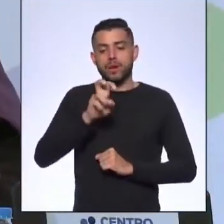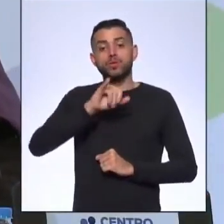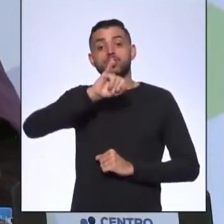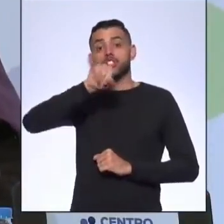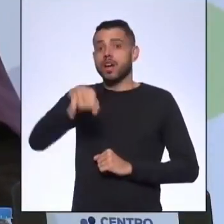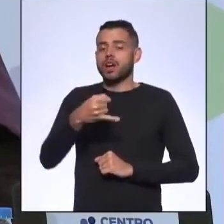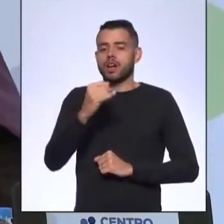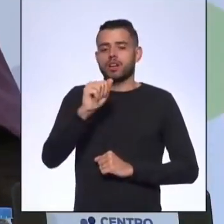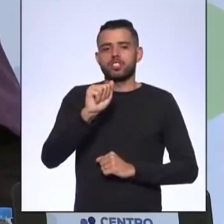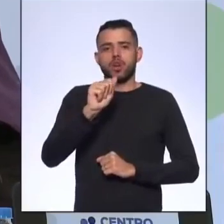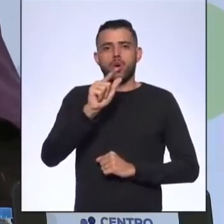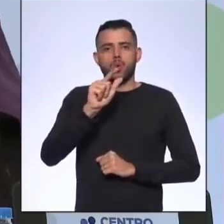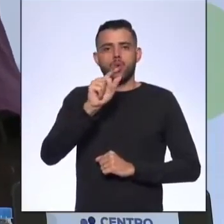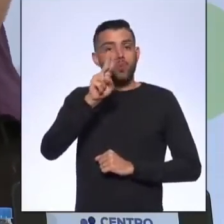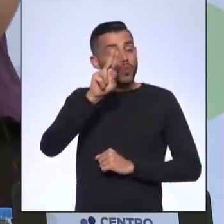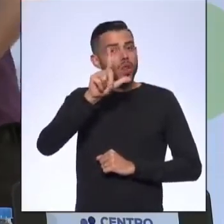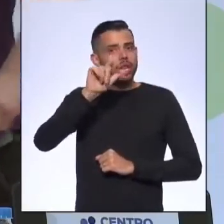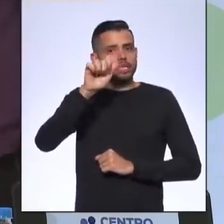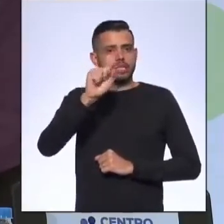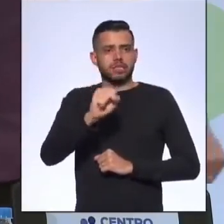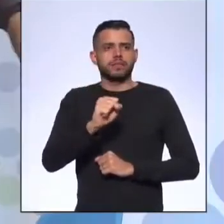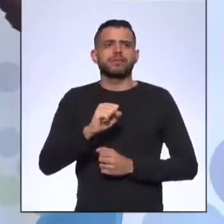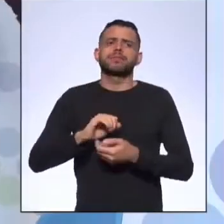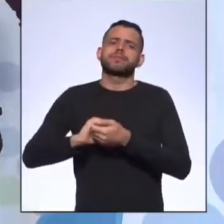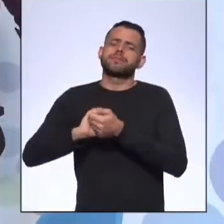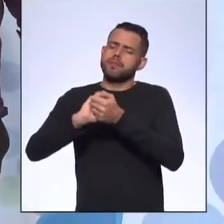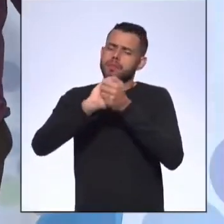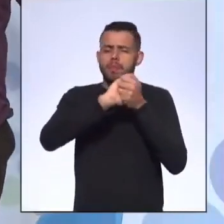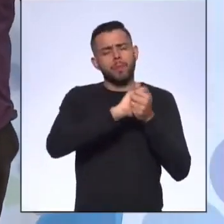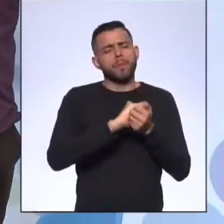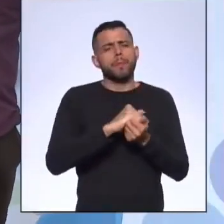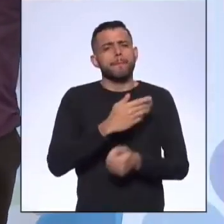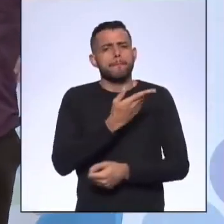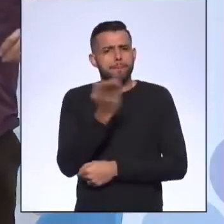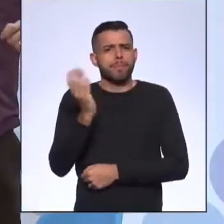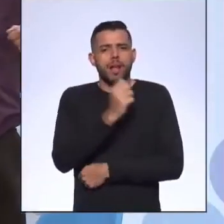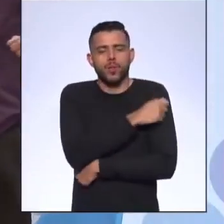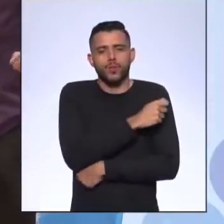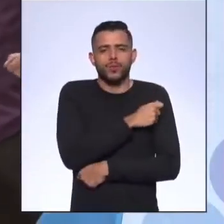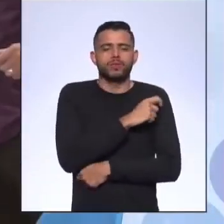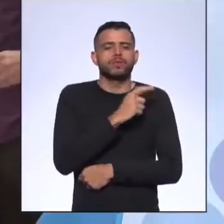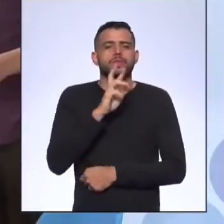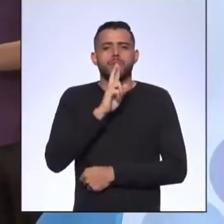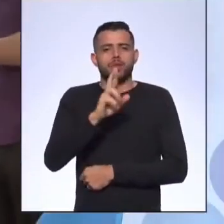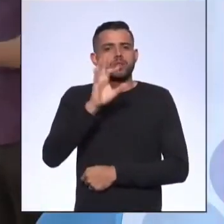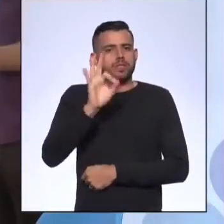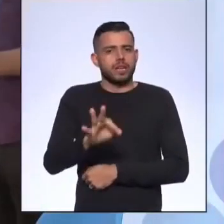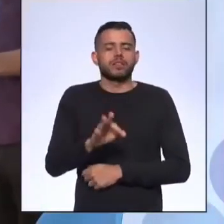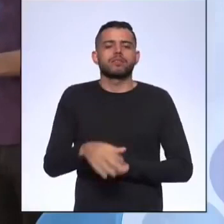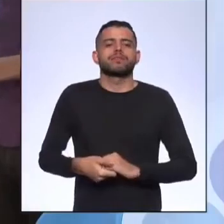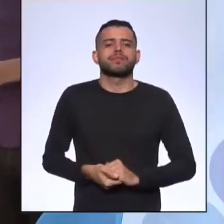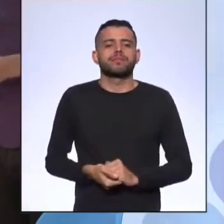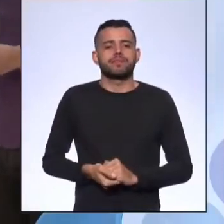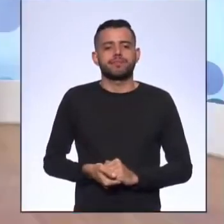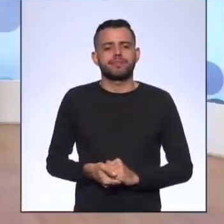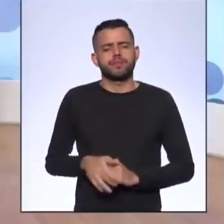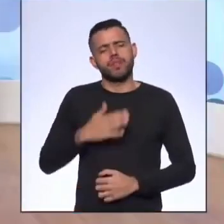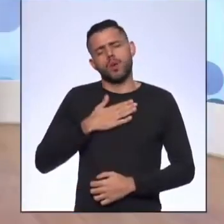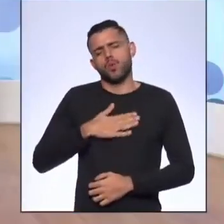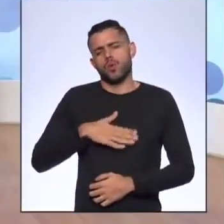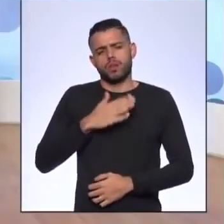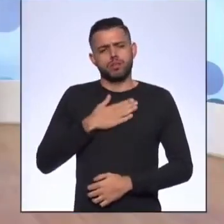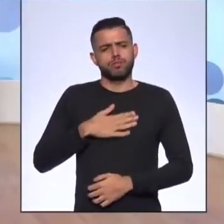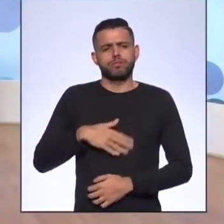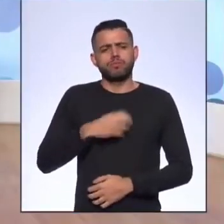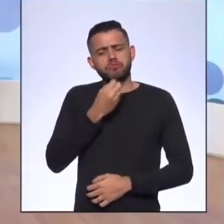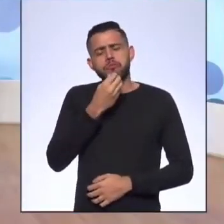Joules. Parabéns para os meus alunos queridos aí que acertaram. Parabéns, certo? Tranquilo, né, Fábio? Certo? Tranquilo. Saíram